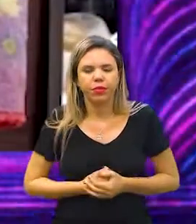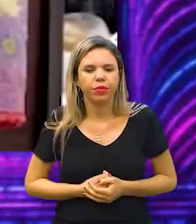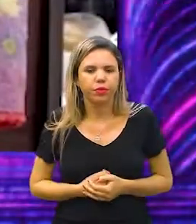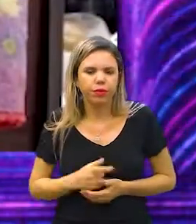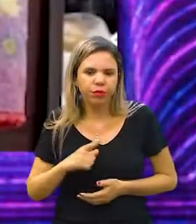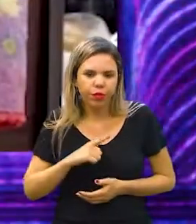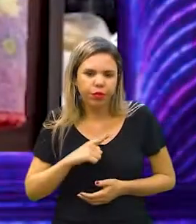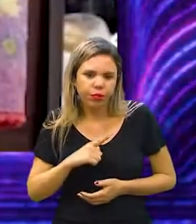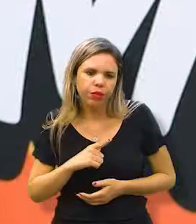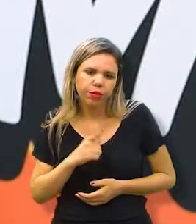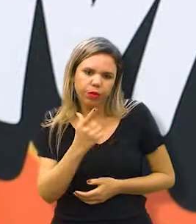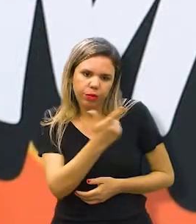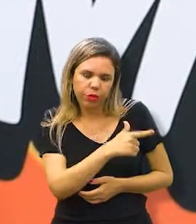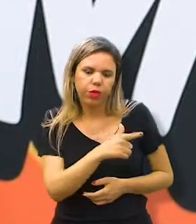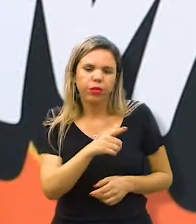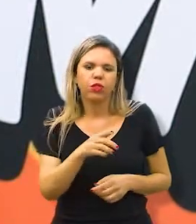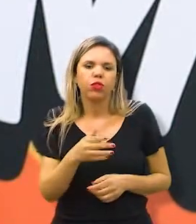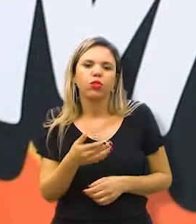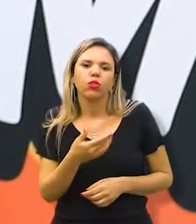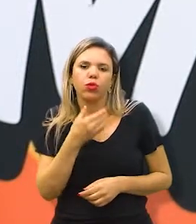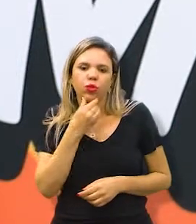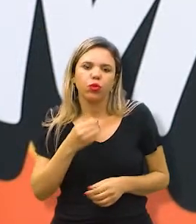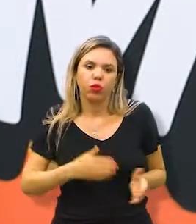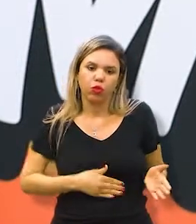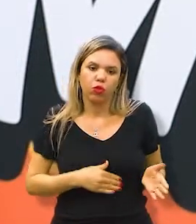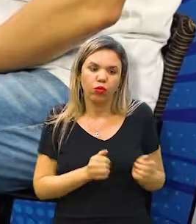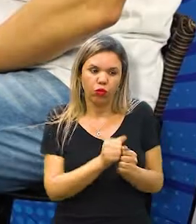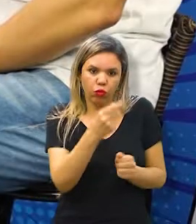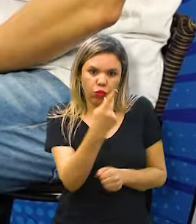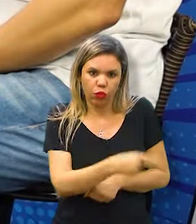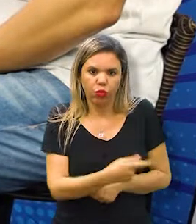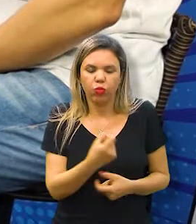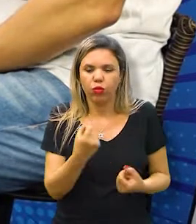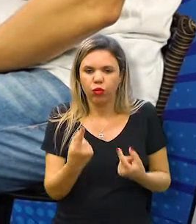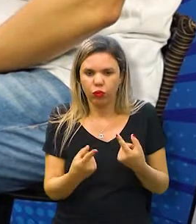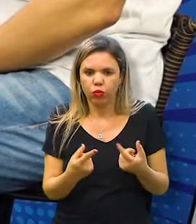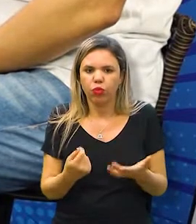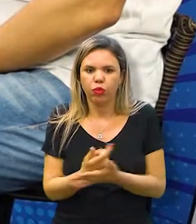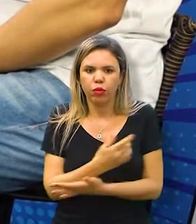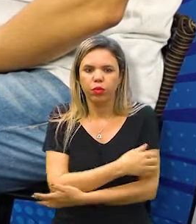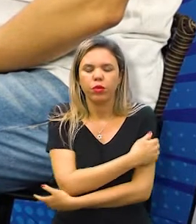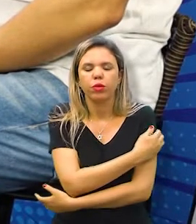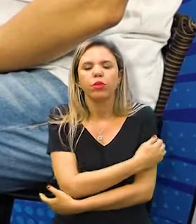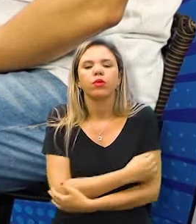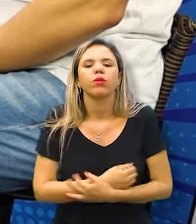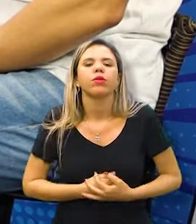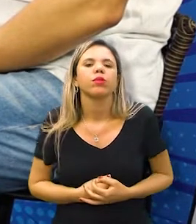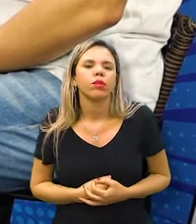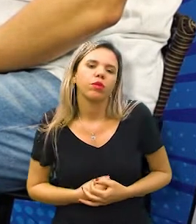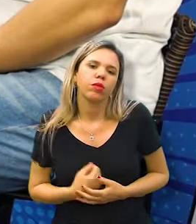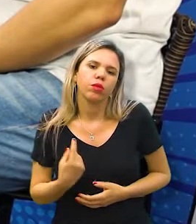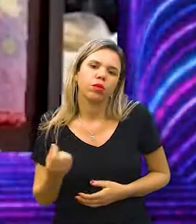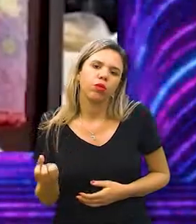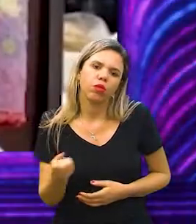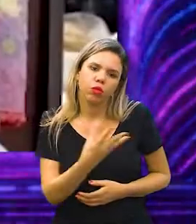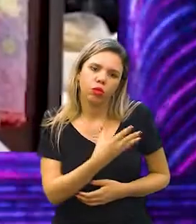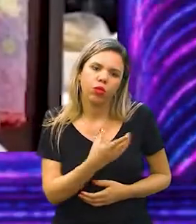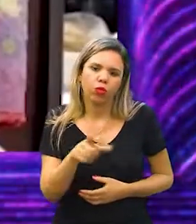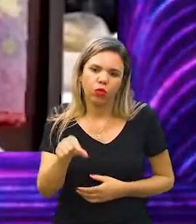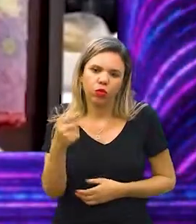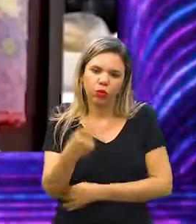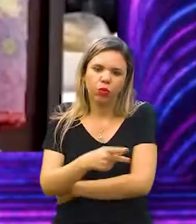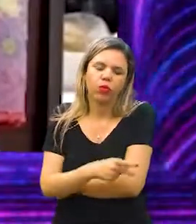Então, ele tem lá outros vilões juntos com ele. Alguns vão comprar a